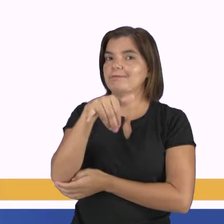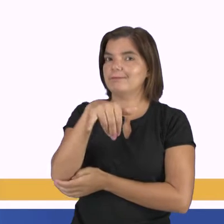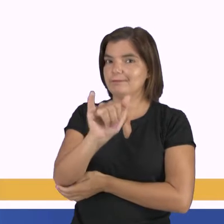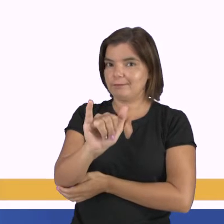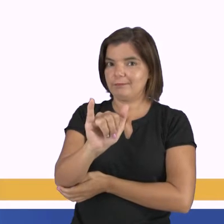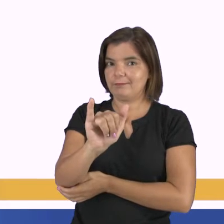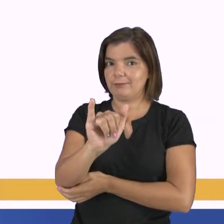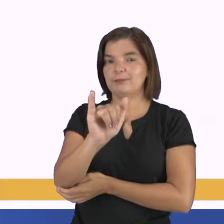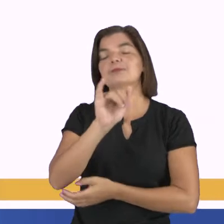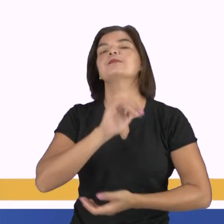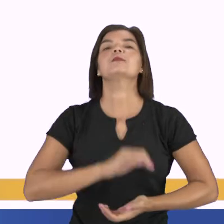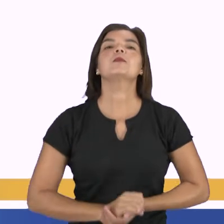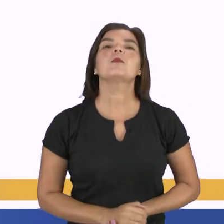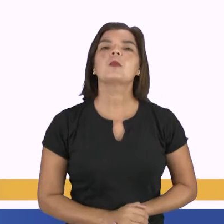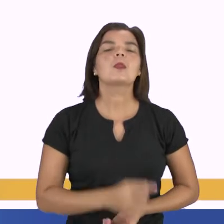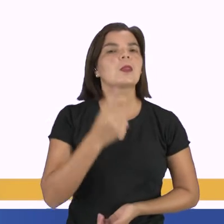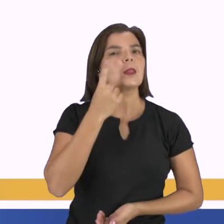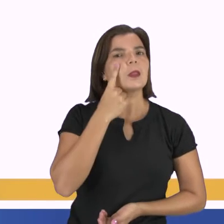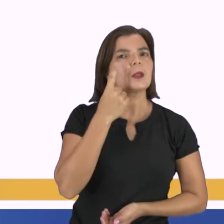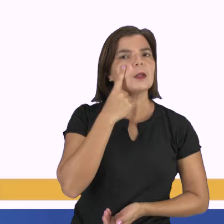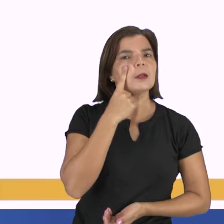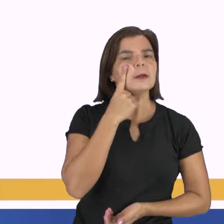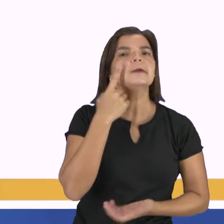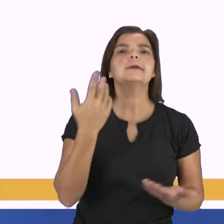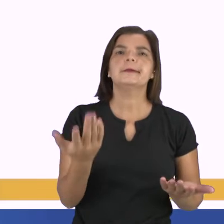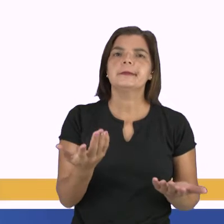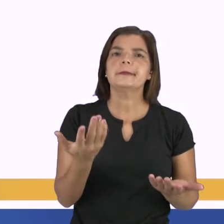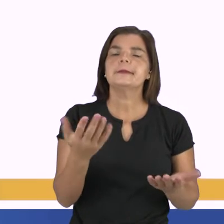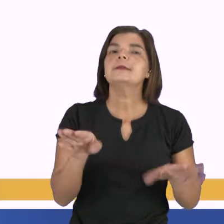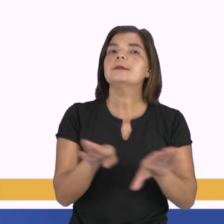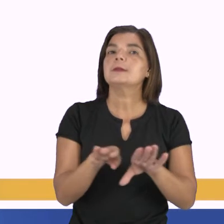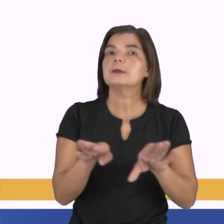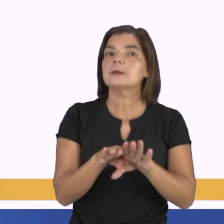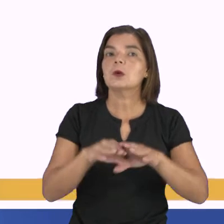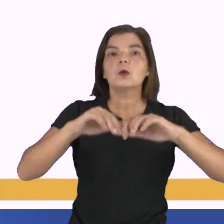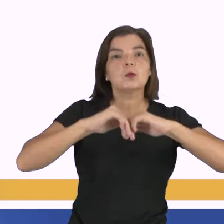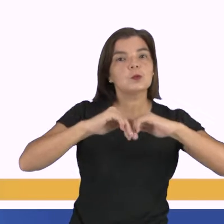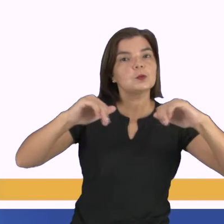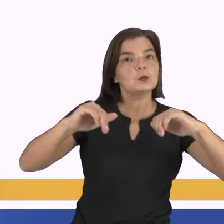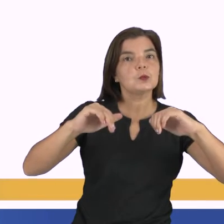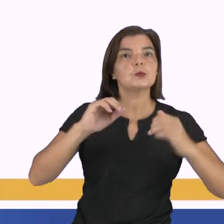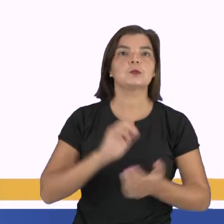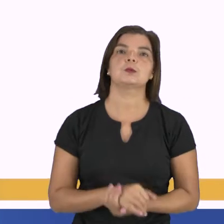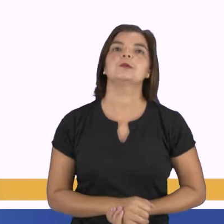Y o Y. ¿Está bien? Y ella irá a hacer la separación.